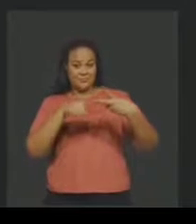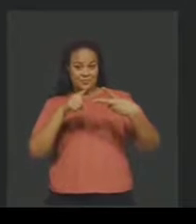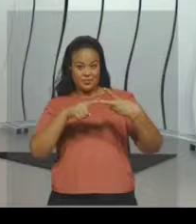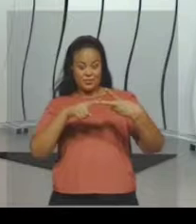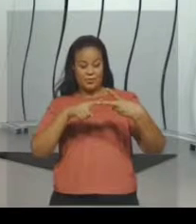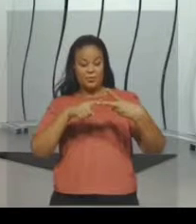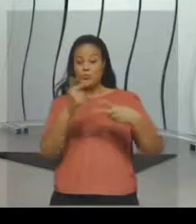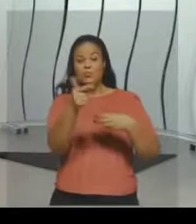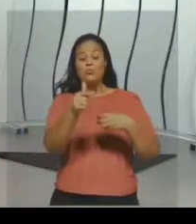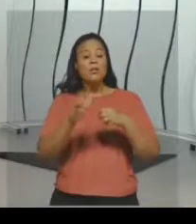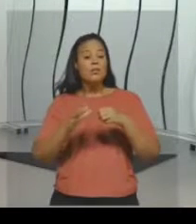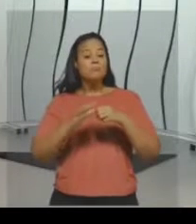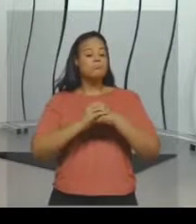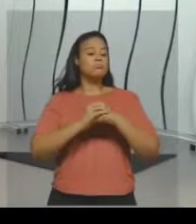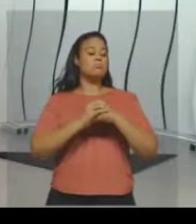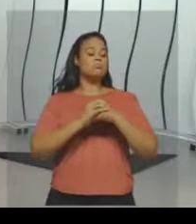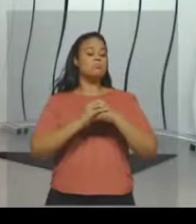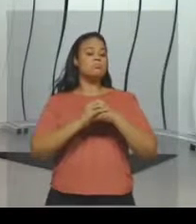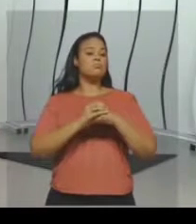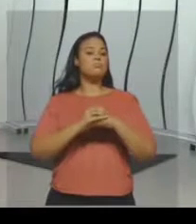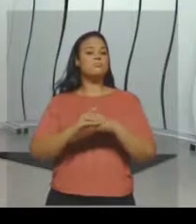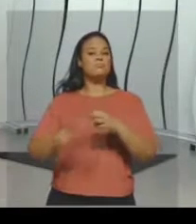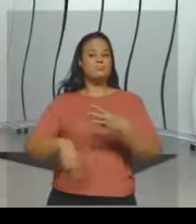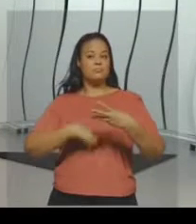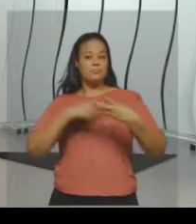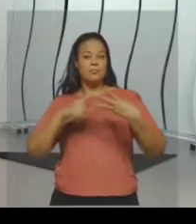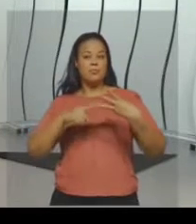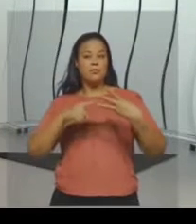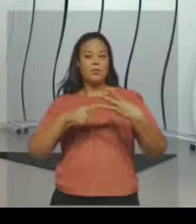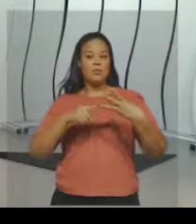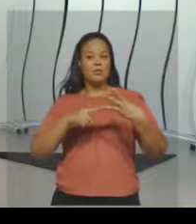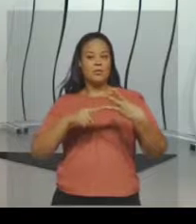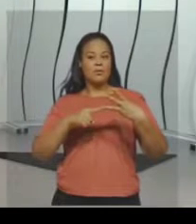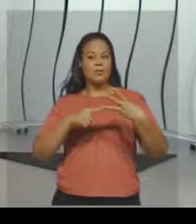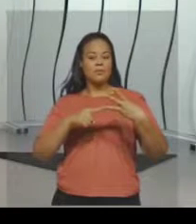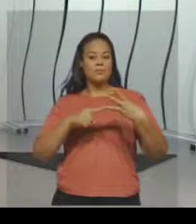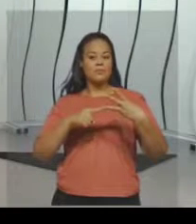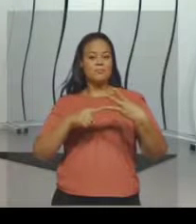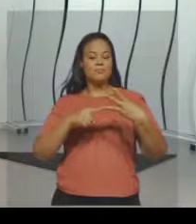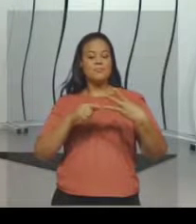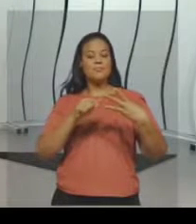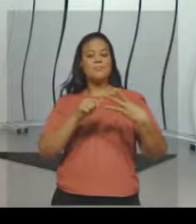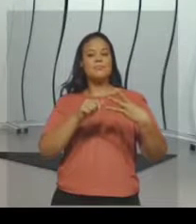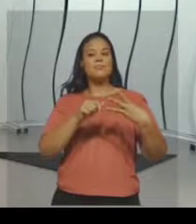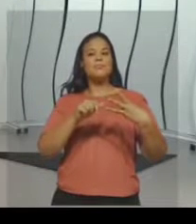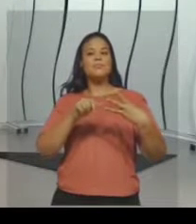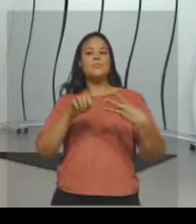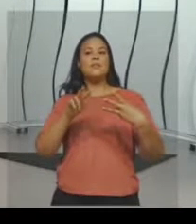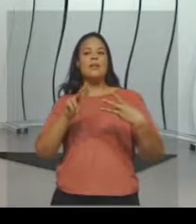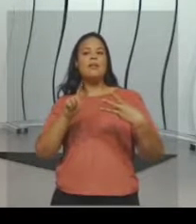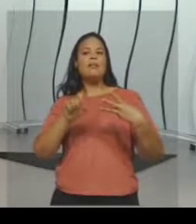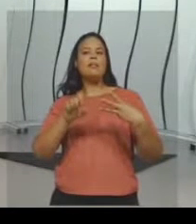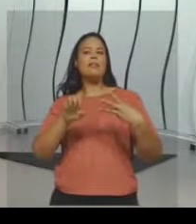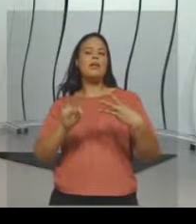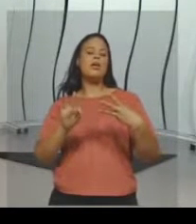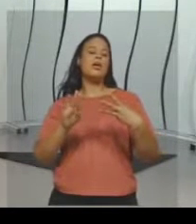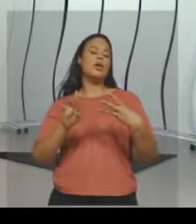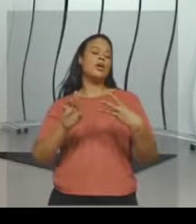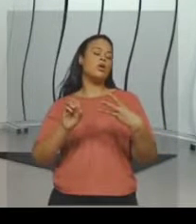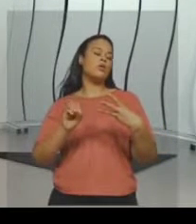nuclear. E são autótrofos ou heterótrofos, ou heterótrofos, também pode ser dito dessa